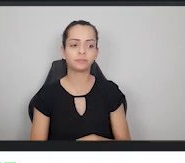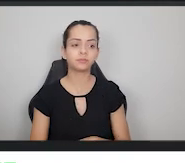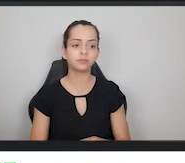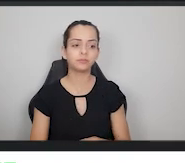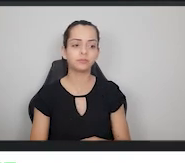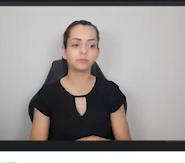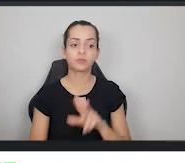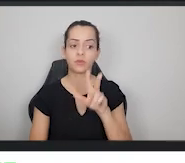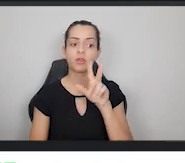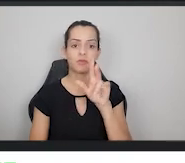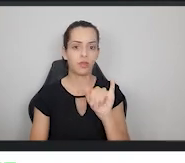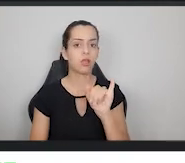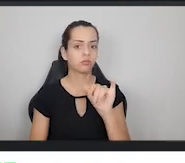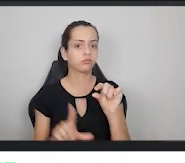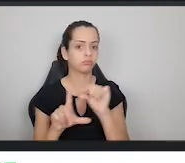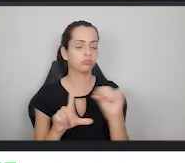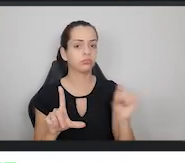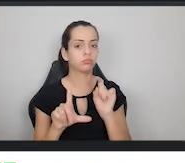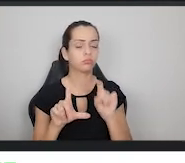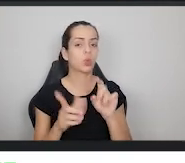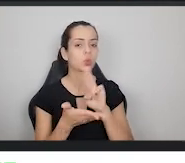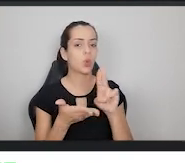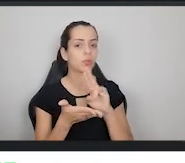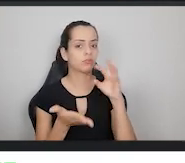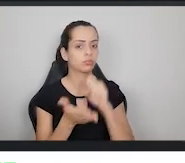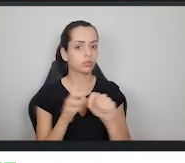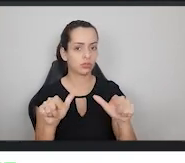Kelly, muito obrigada pela sua apresentação.